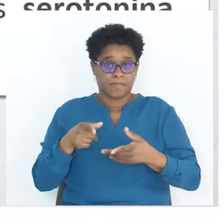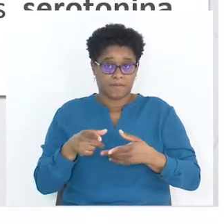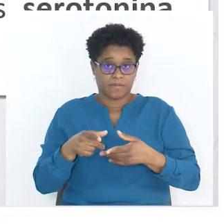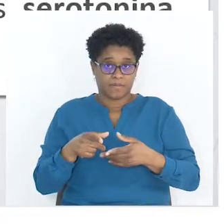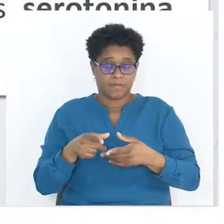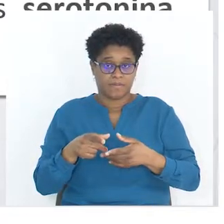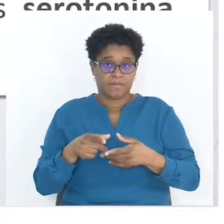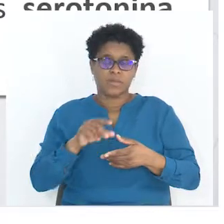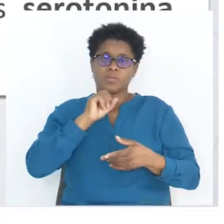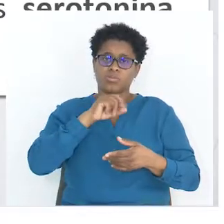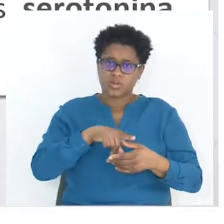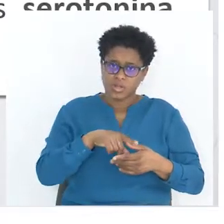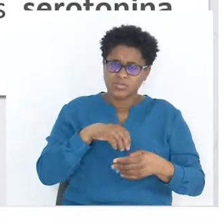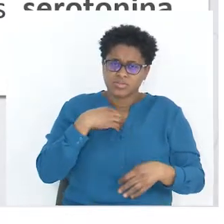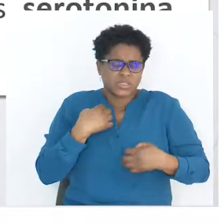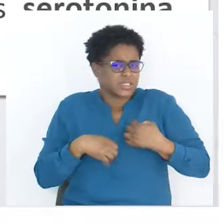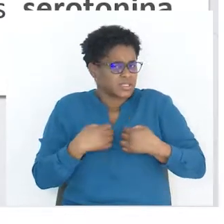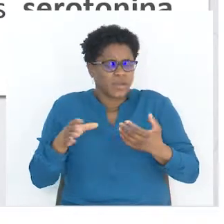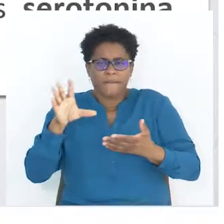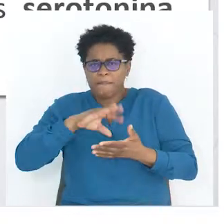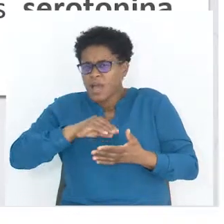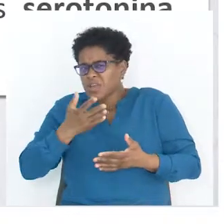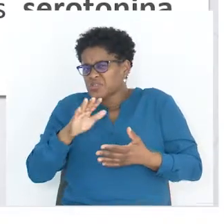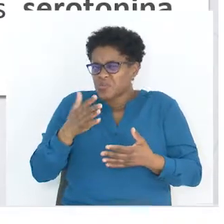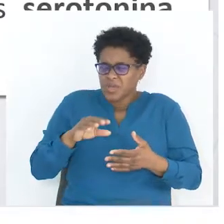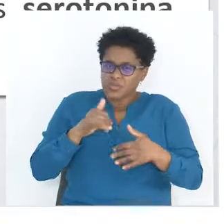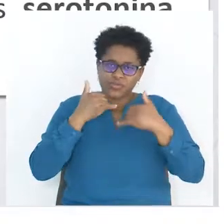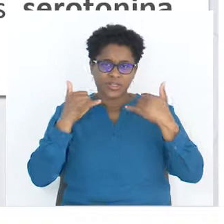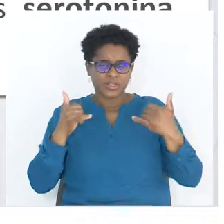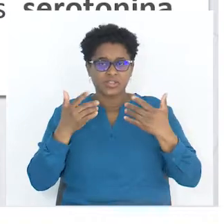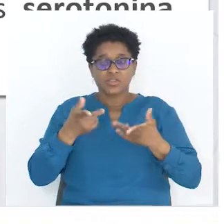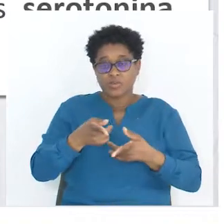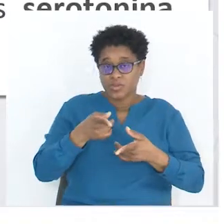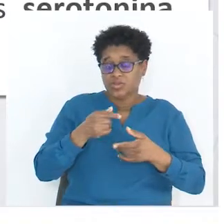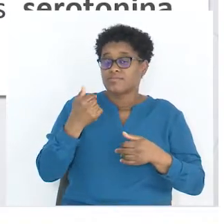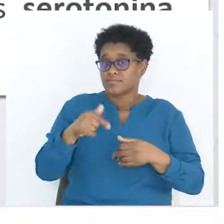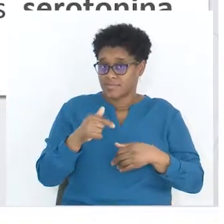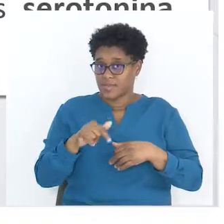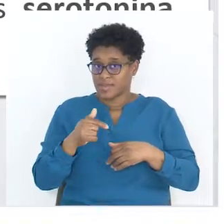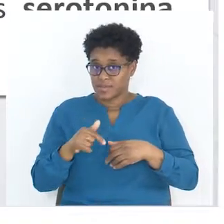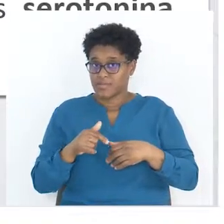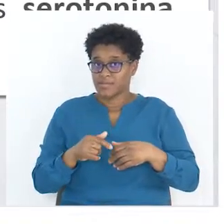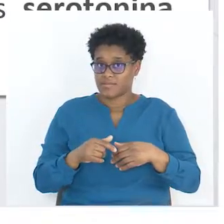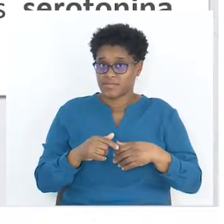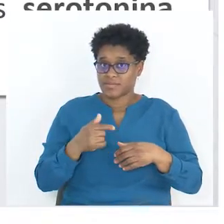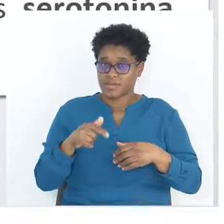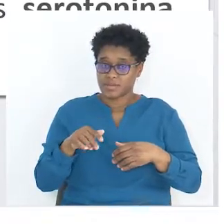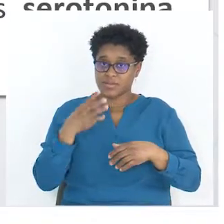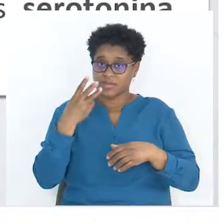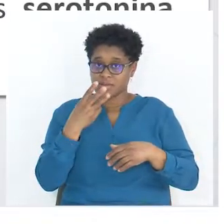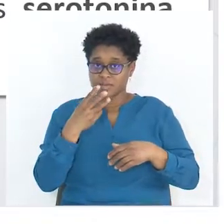desequilíbrio. Podemos sentir-nos mais ou menos felizes e para isso temos que dissecar